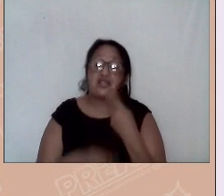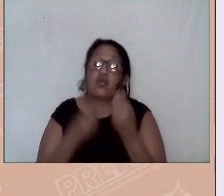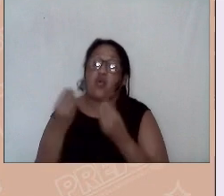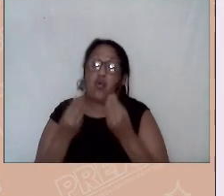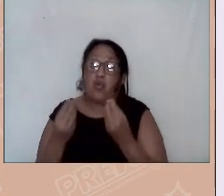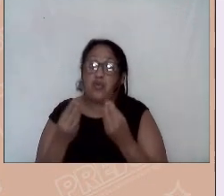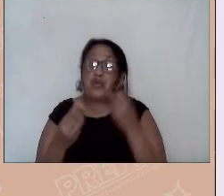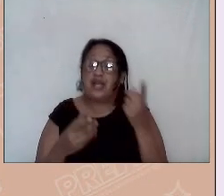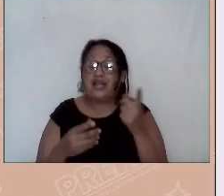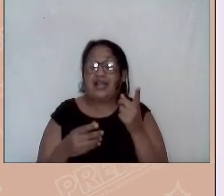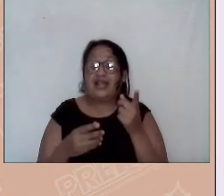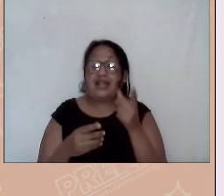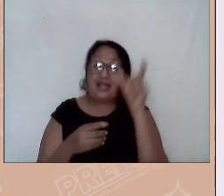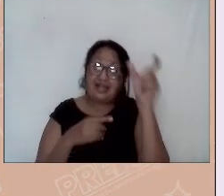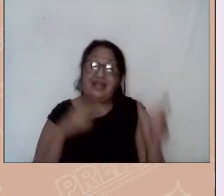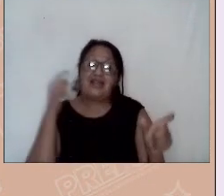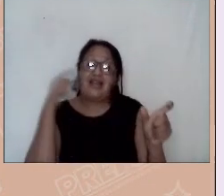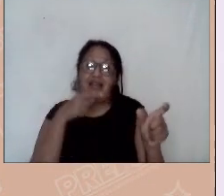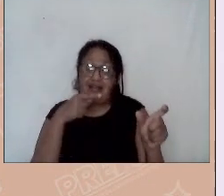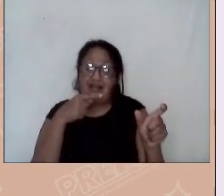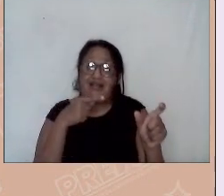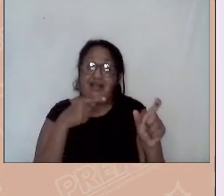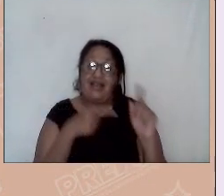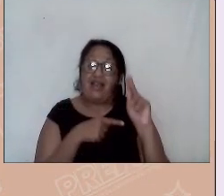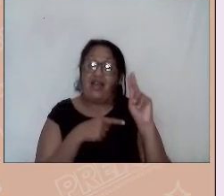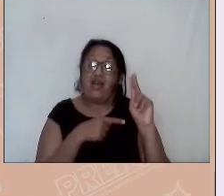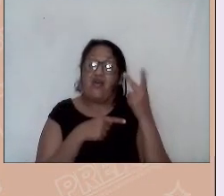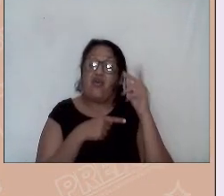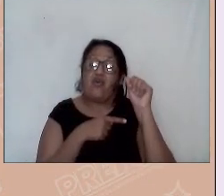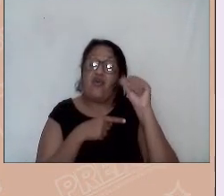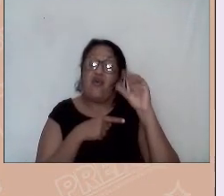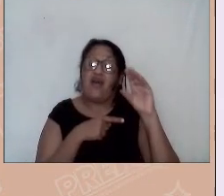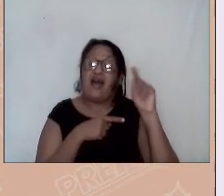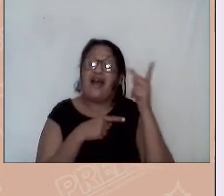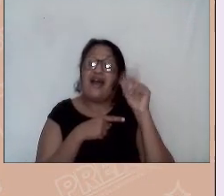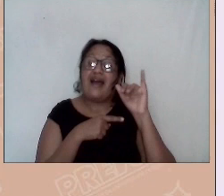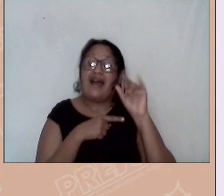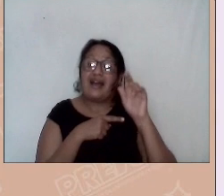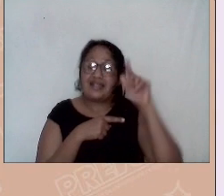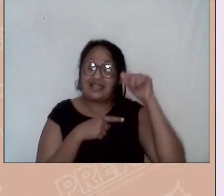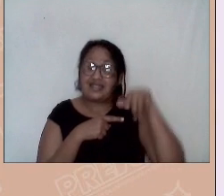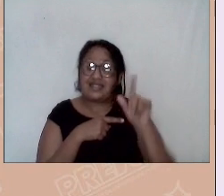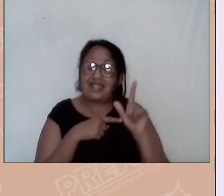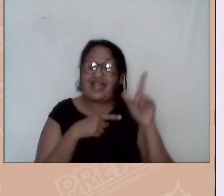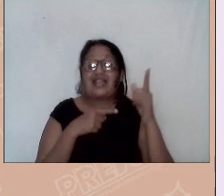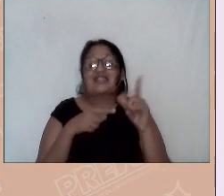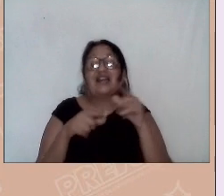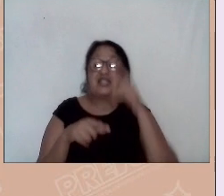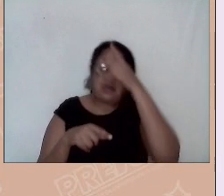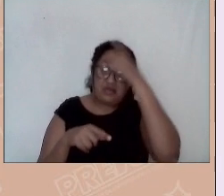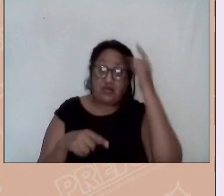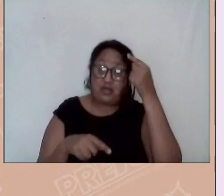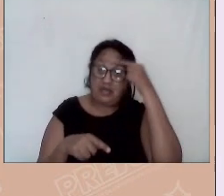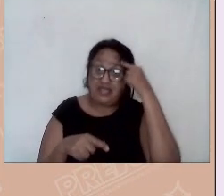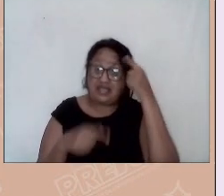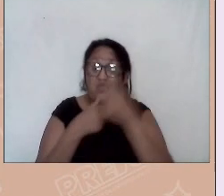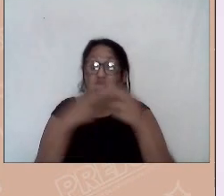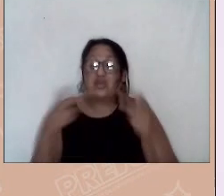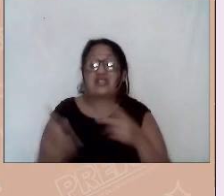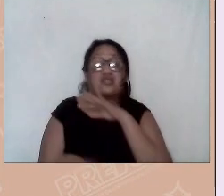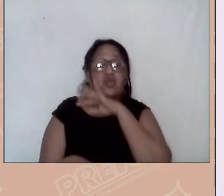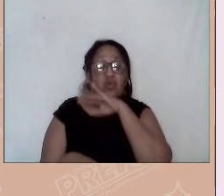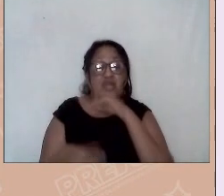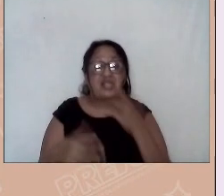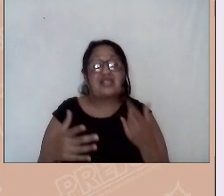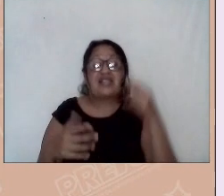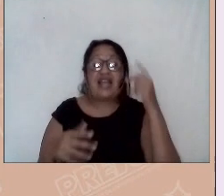pessoas pensam né que ele está fazendo coisas ruins e aí relacionam a atividade dele a quebra de segurança ou